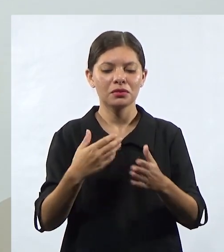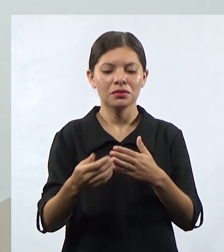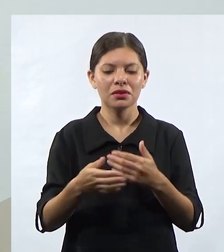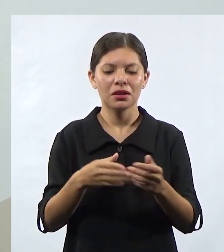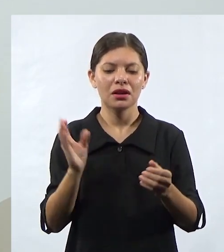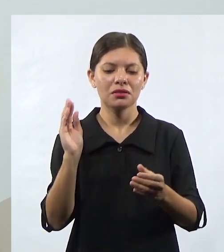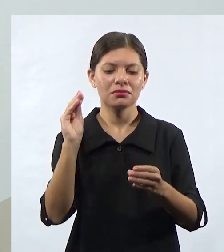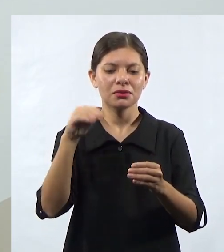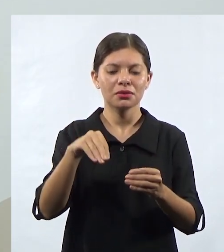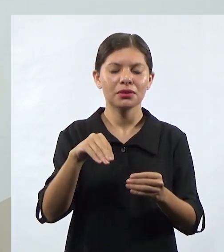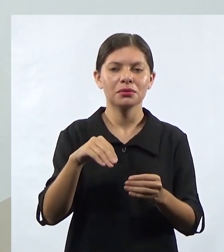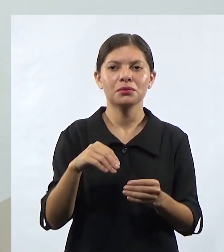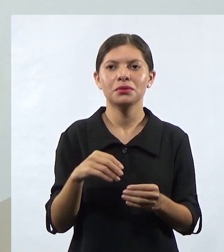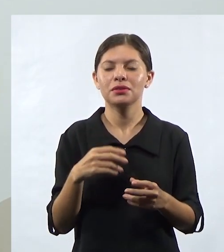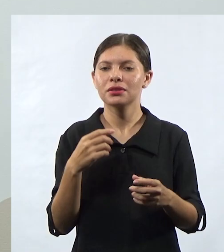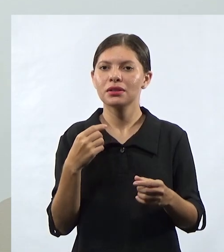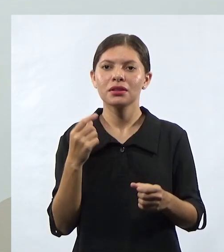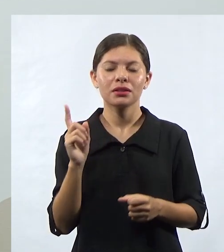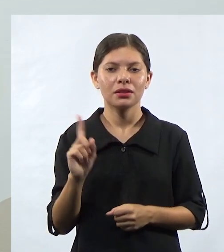O seu texto tem que ser